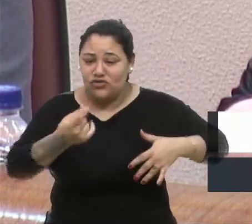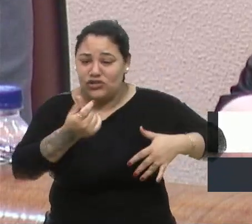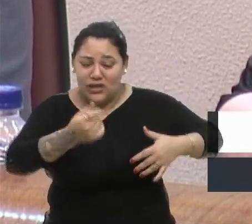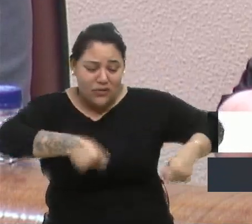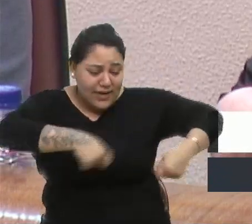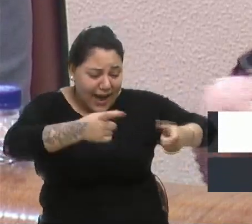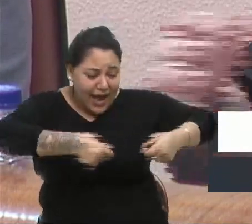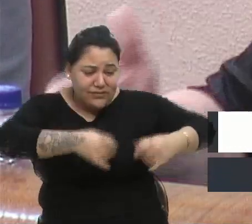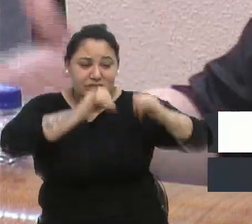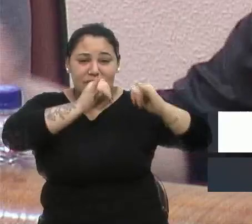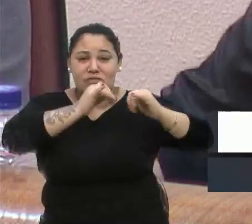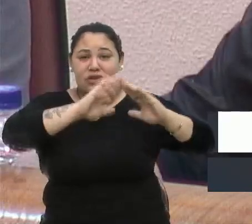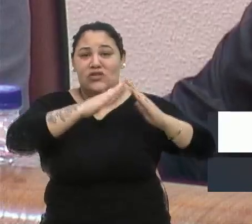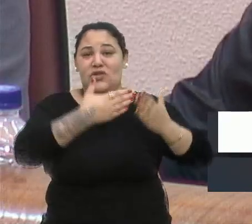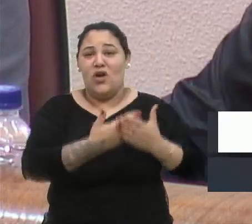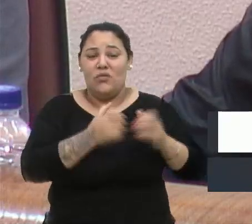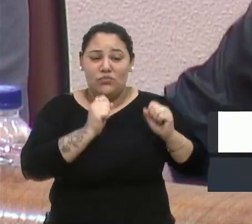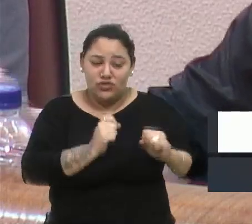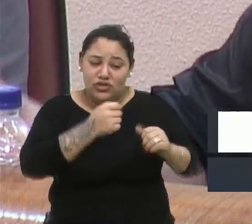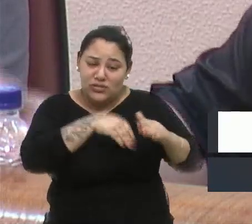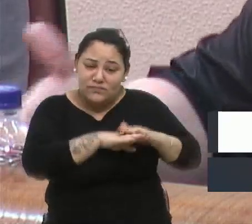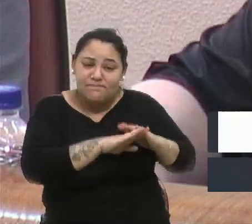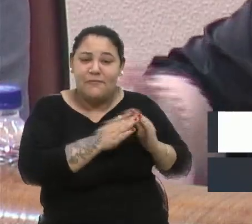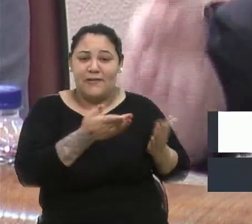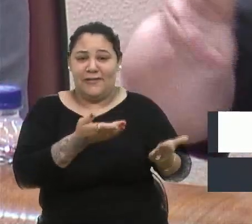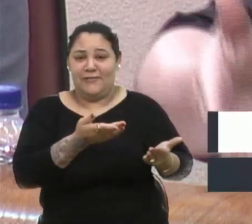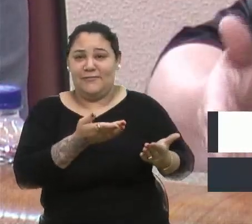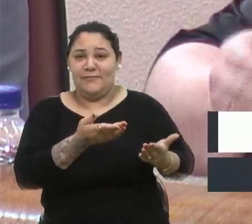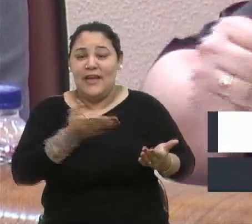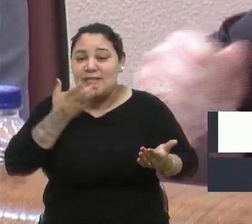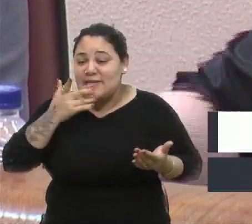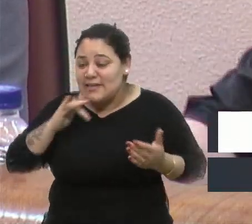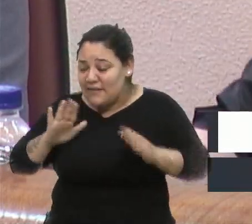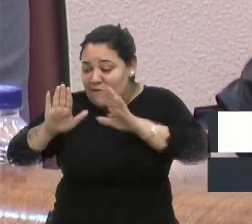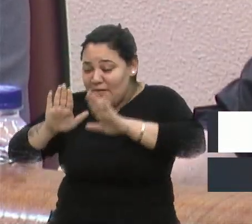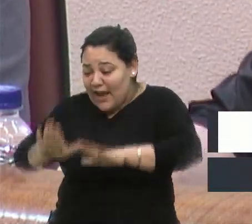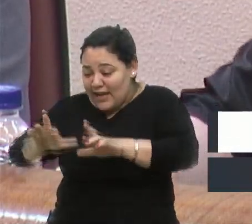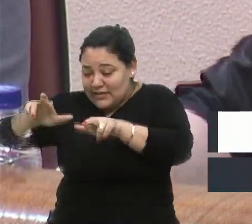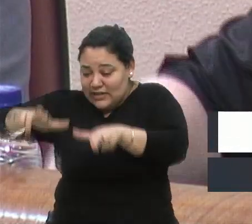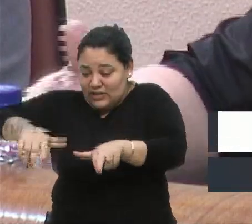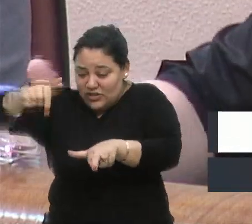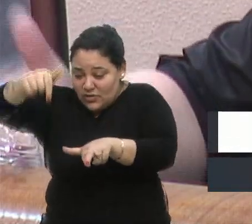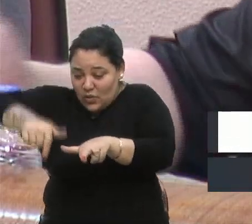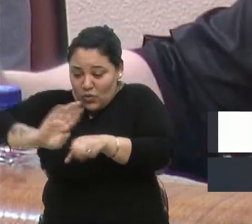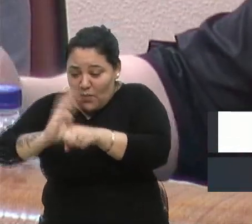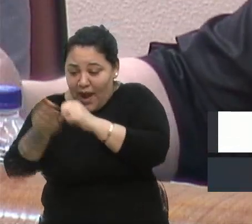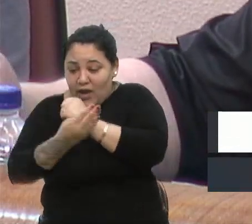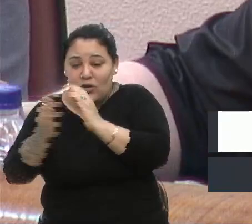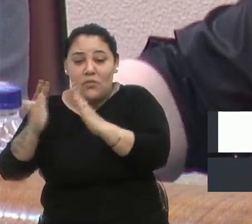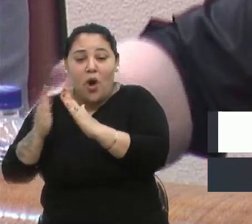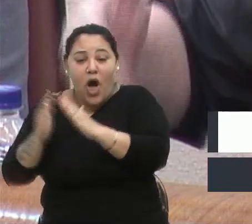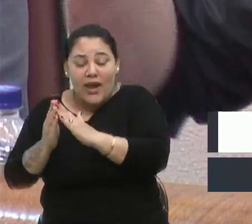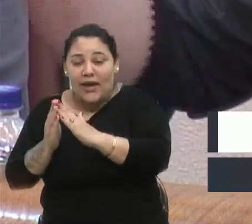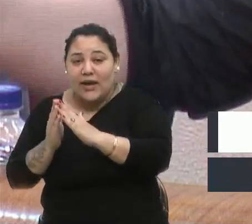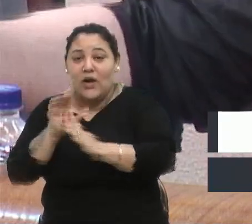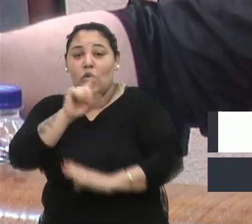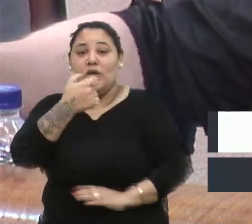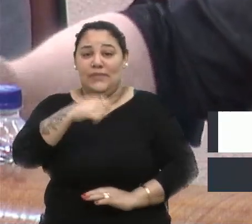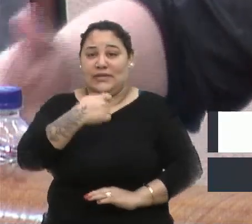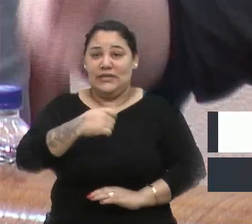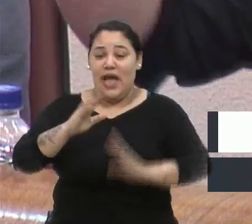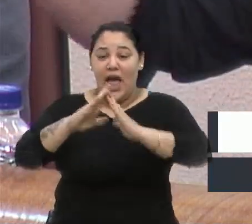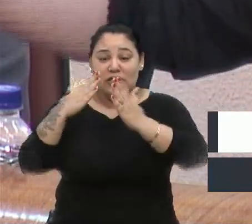escolar, que poderia ser economizado, desde que as crianças ficassem na sua região. E aí, o que precisa disso? As